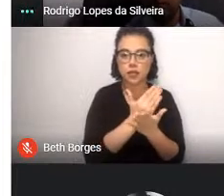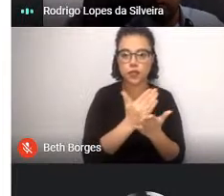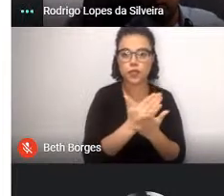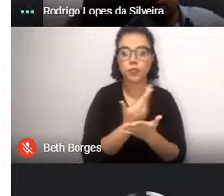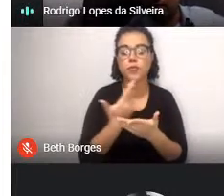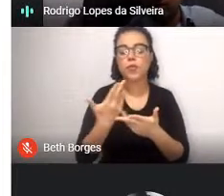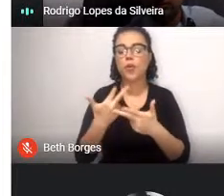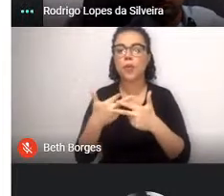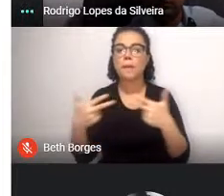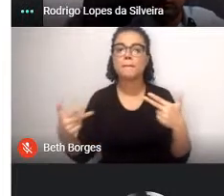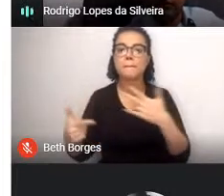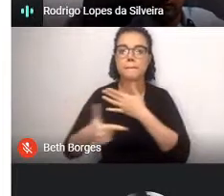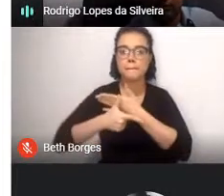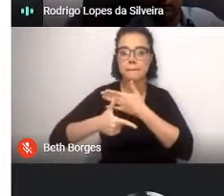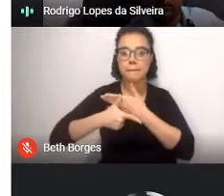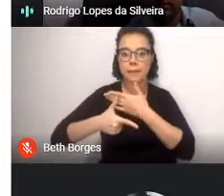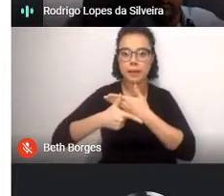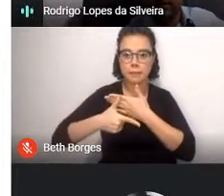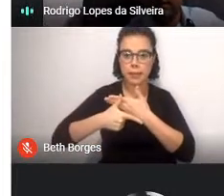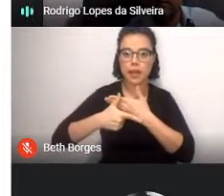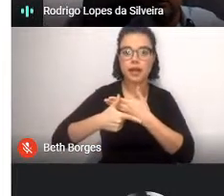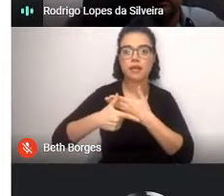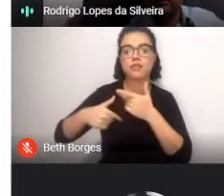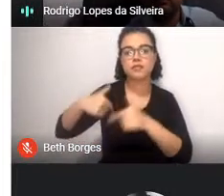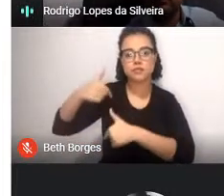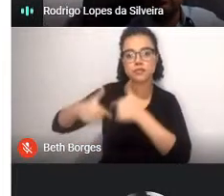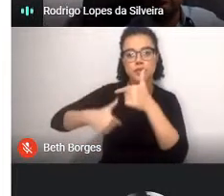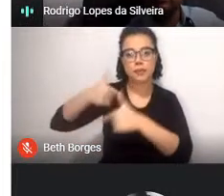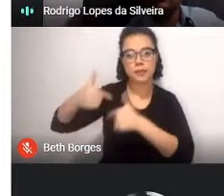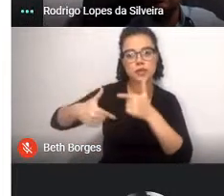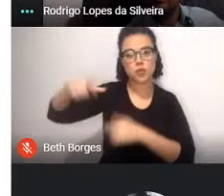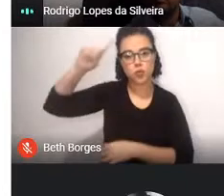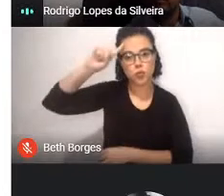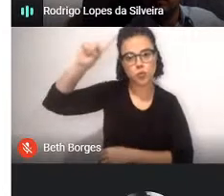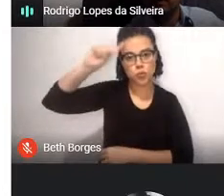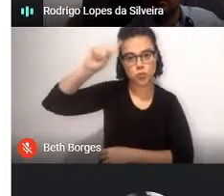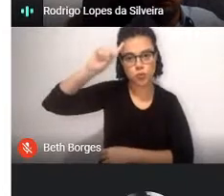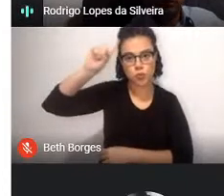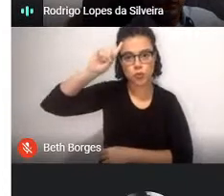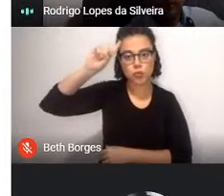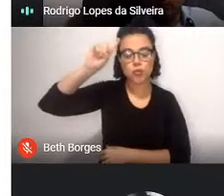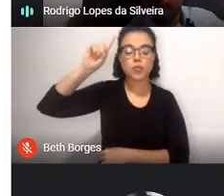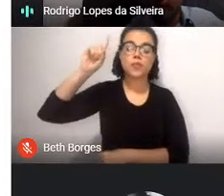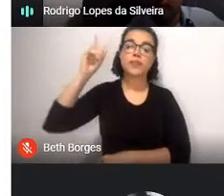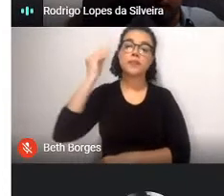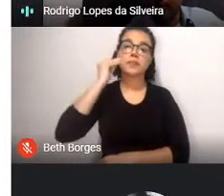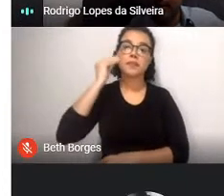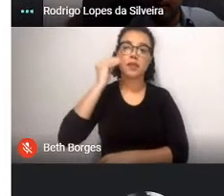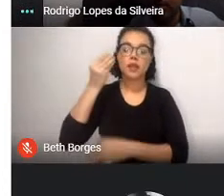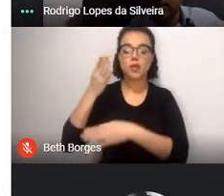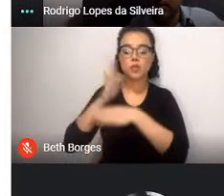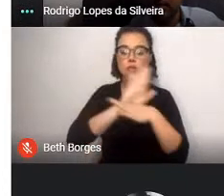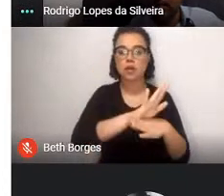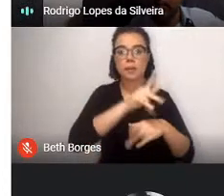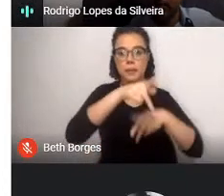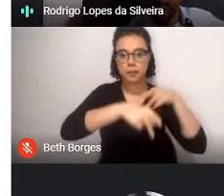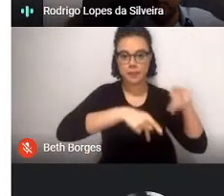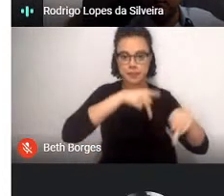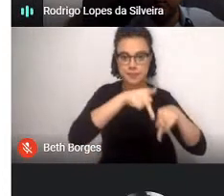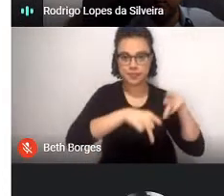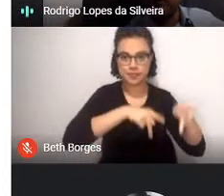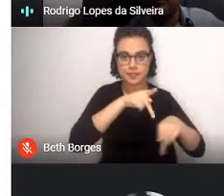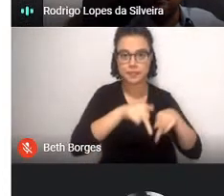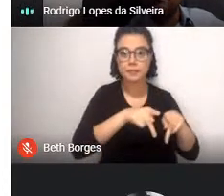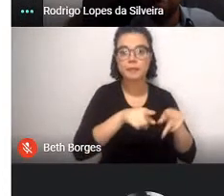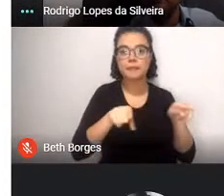eu tenho, estou fazendo cada dia aí na busca de colaborar com a população e